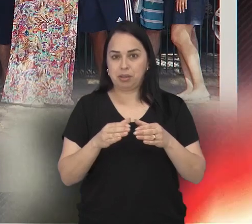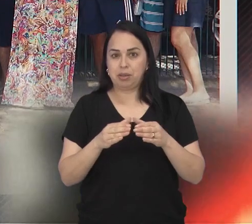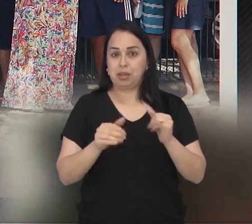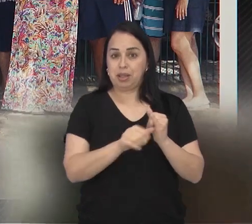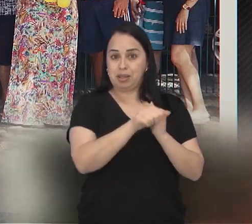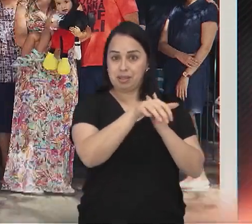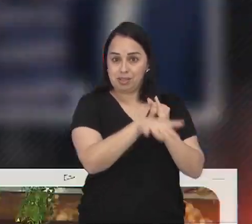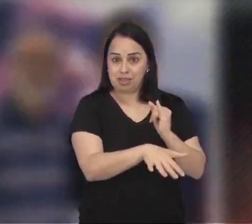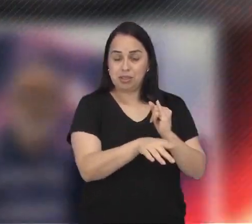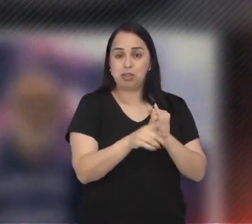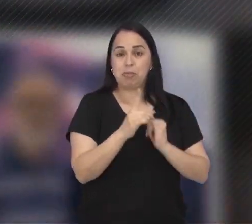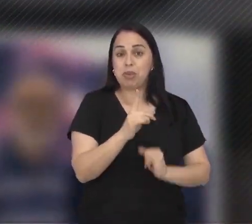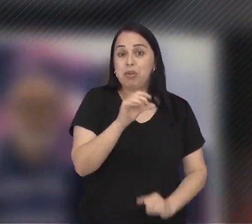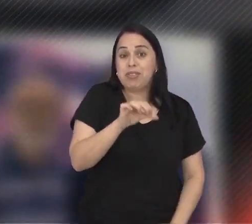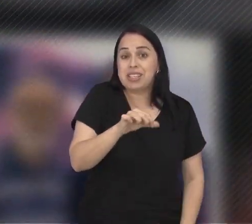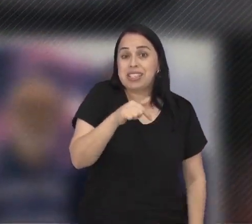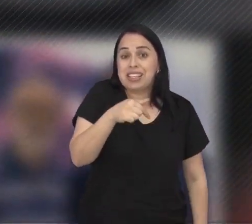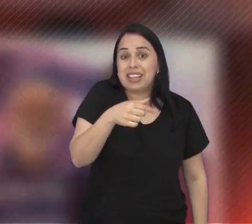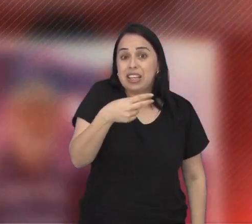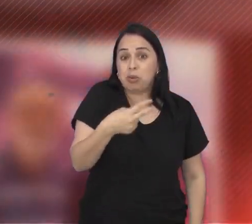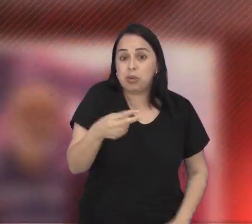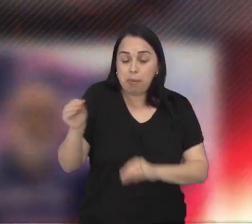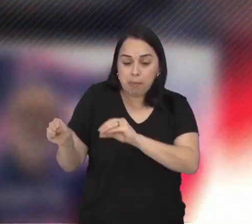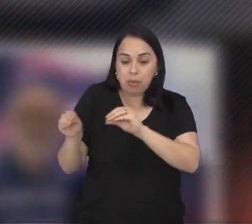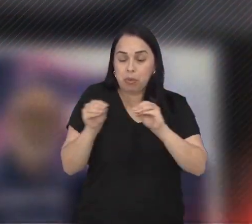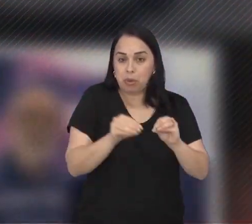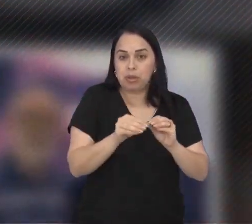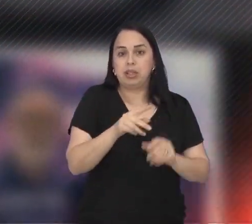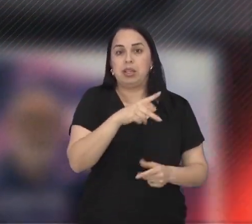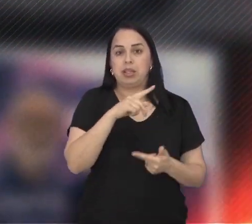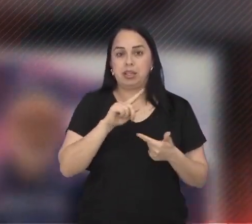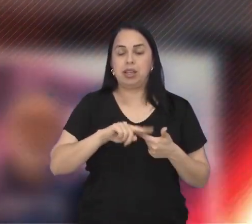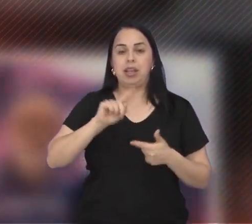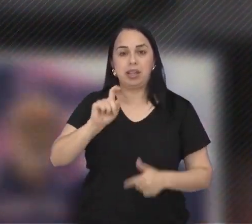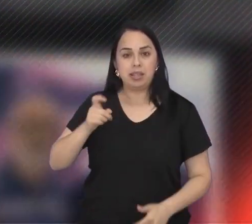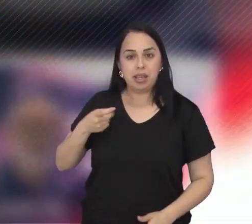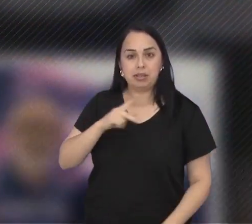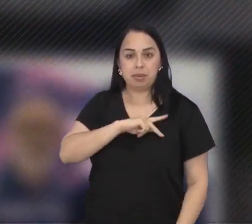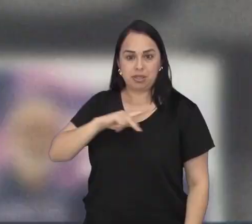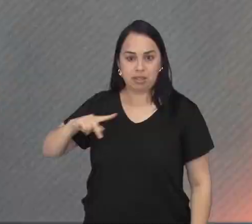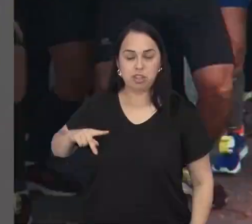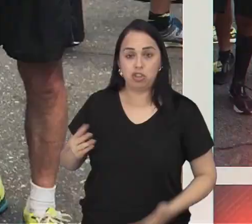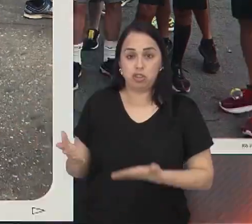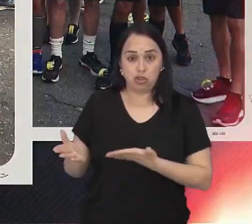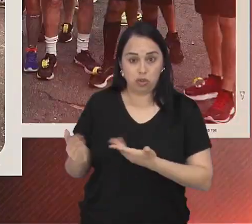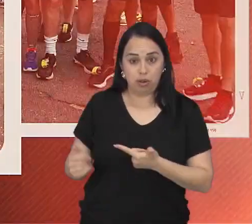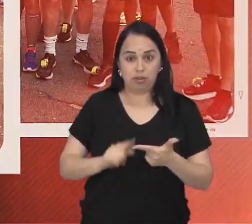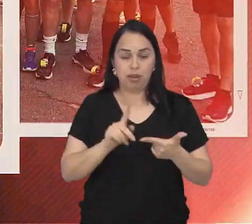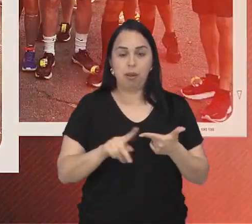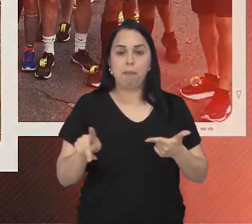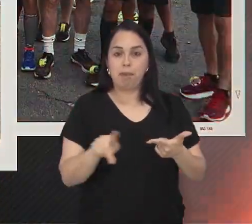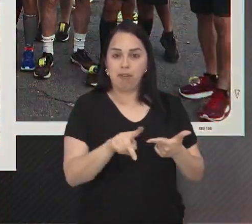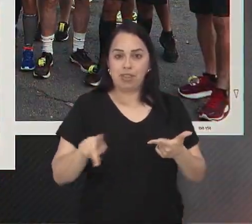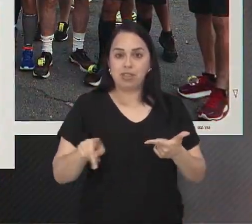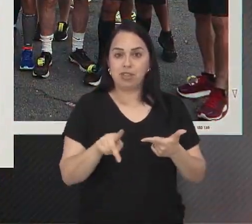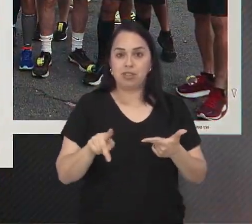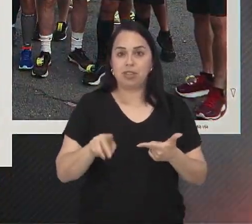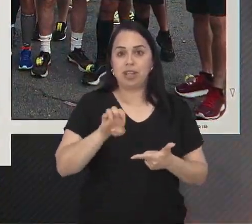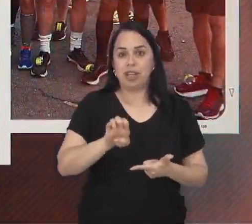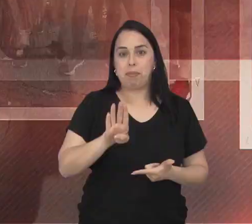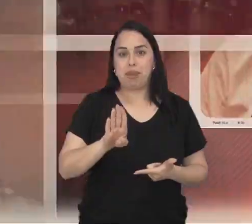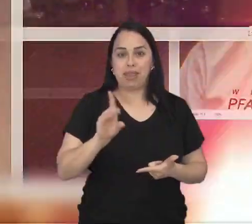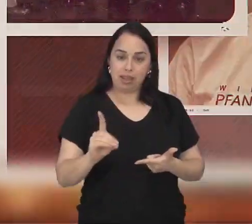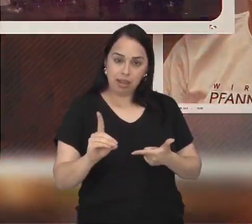da Igreja da Cidade desde 1972, onde foi presidente da União da Juventude, professor na classe